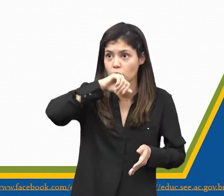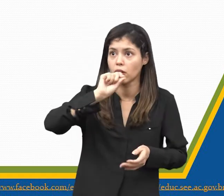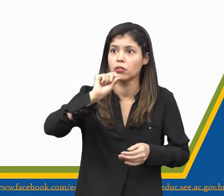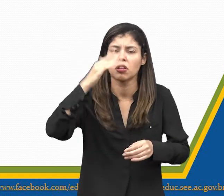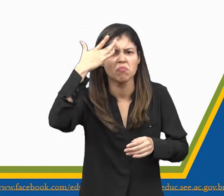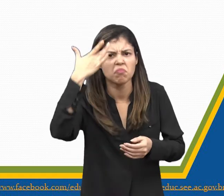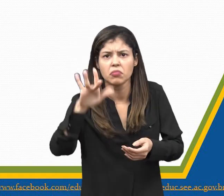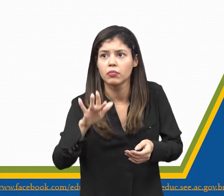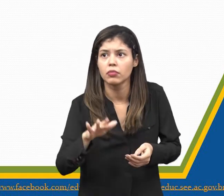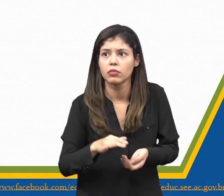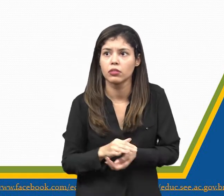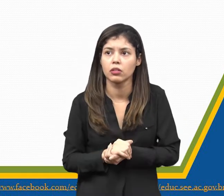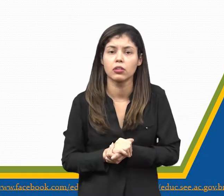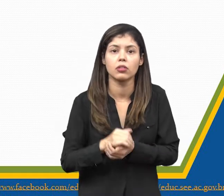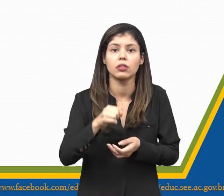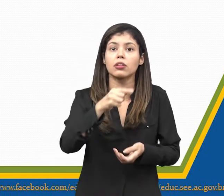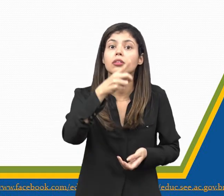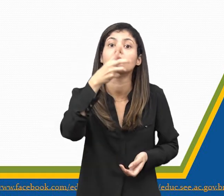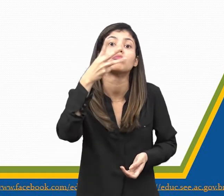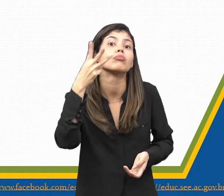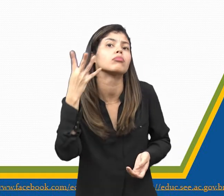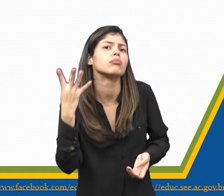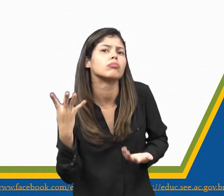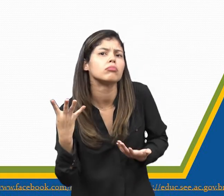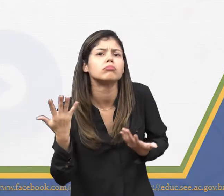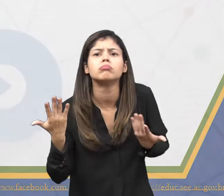estava acontecendo, e disse, quanto é?